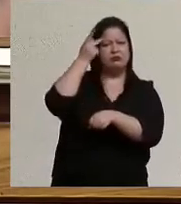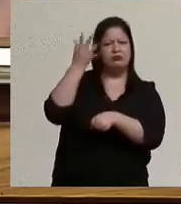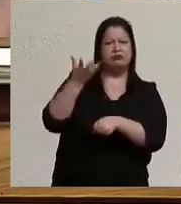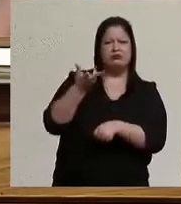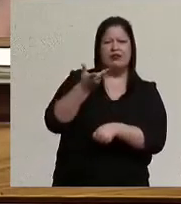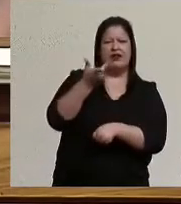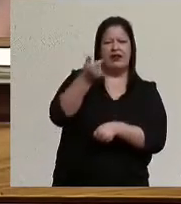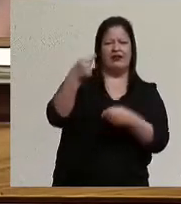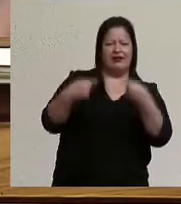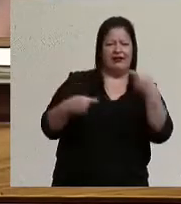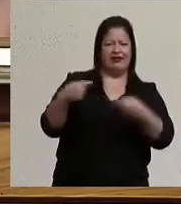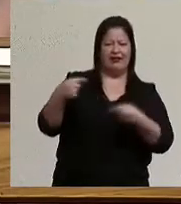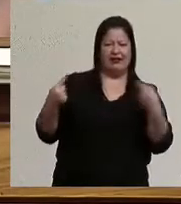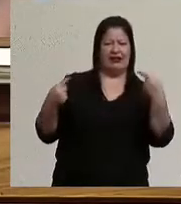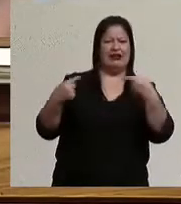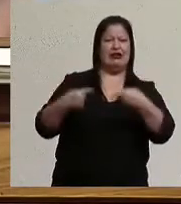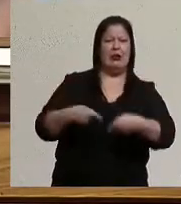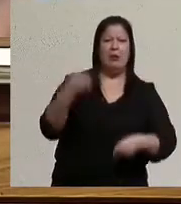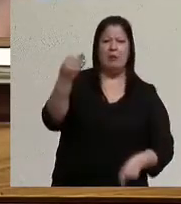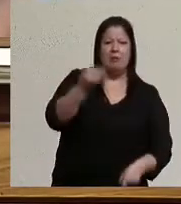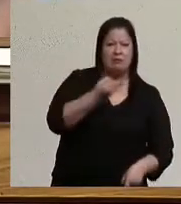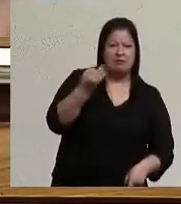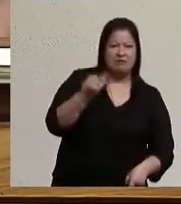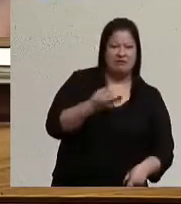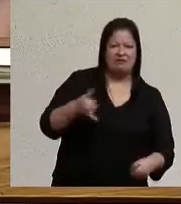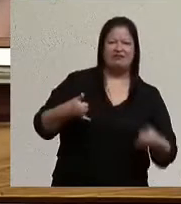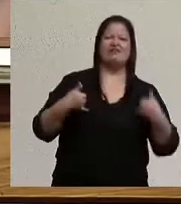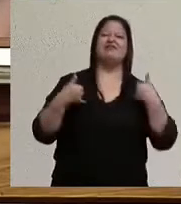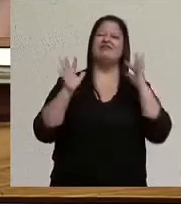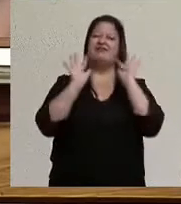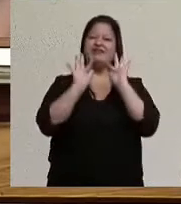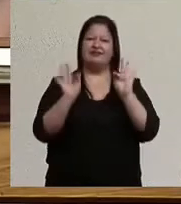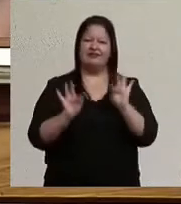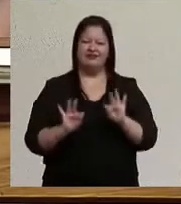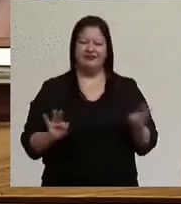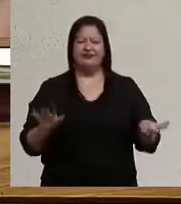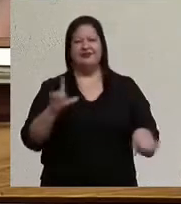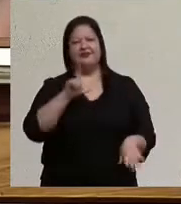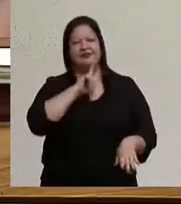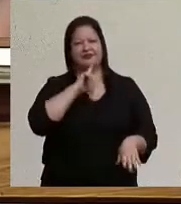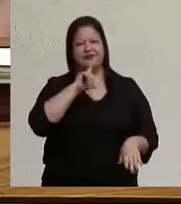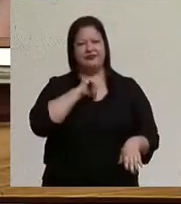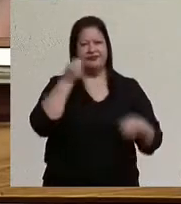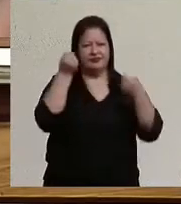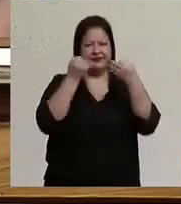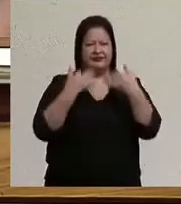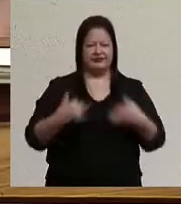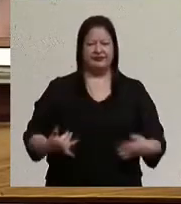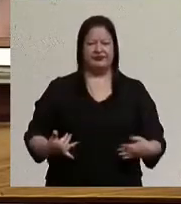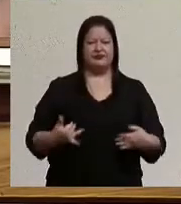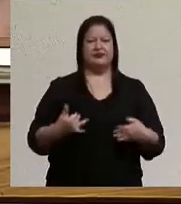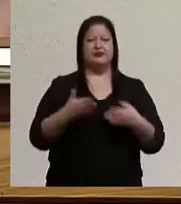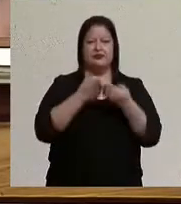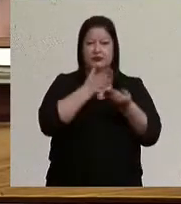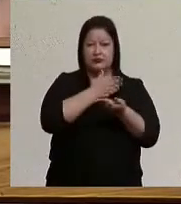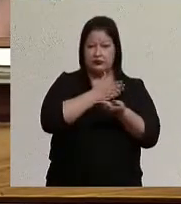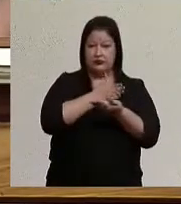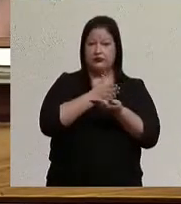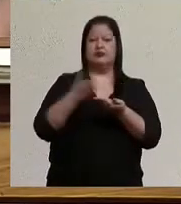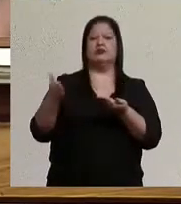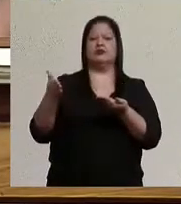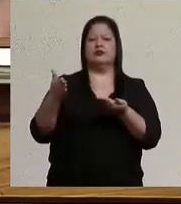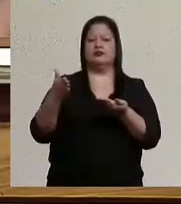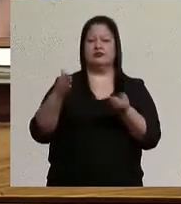te ver nos debates se arrasou em todos os debates Que orgulho né e primeiro passo foi dado e é isso